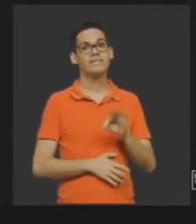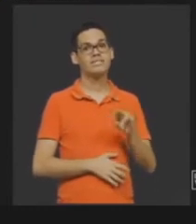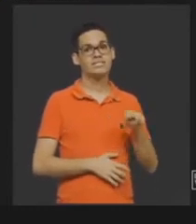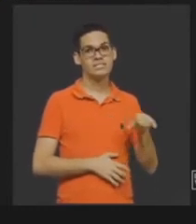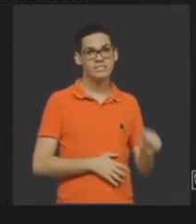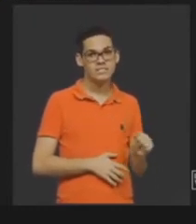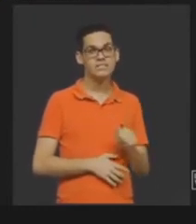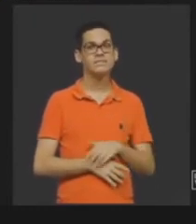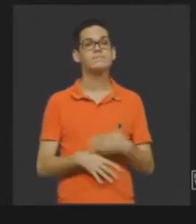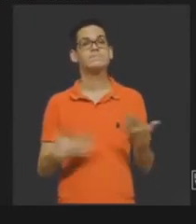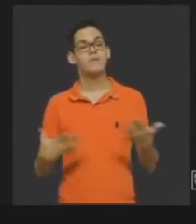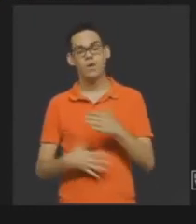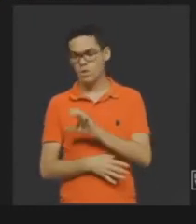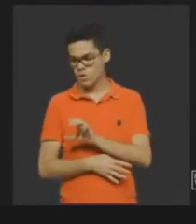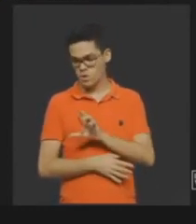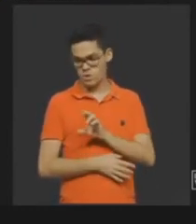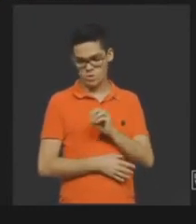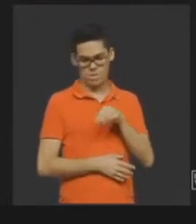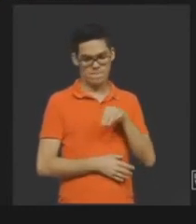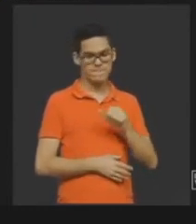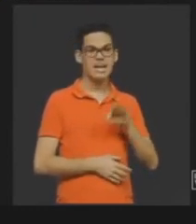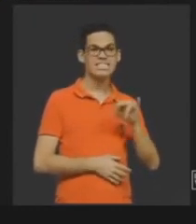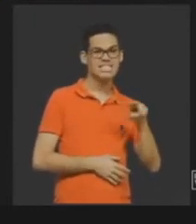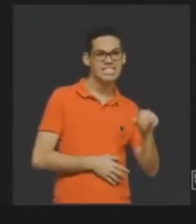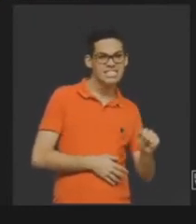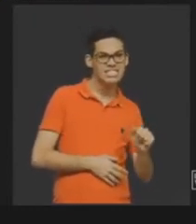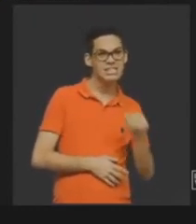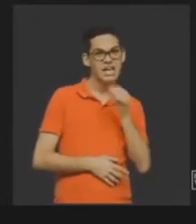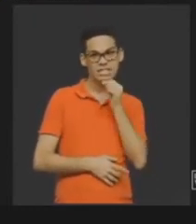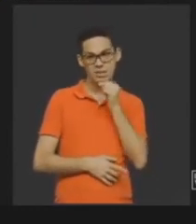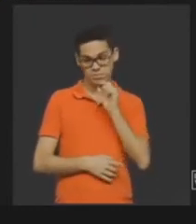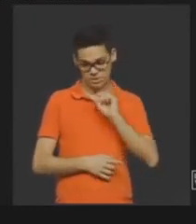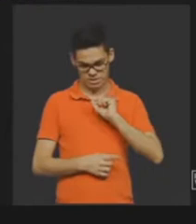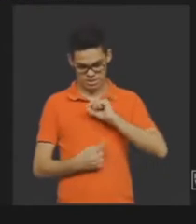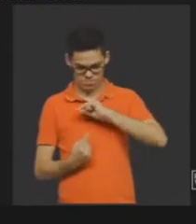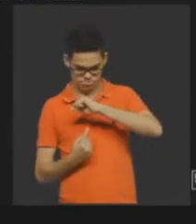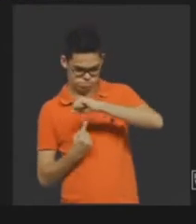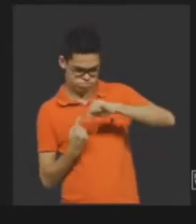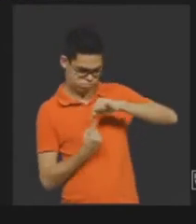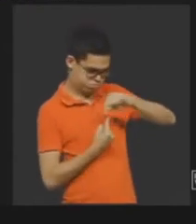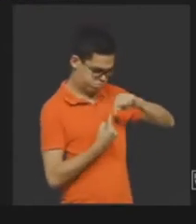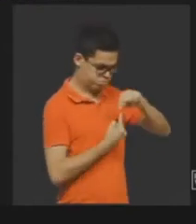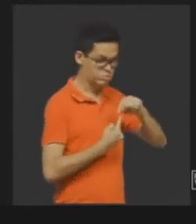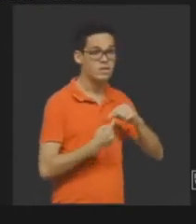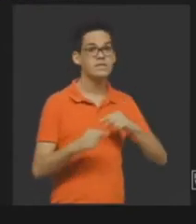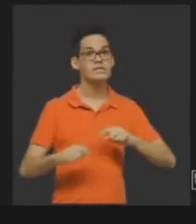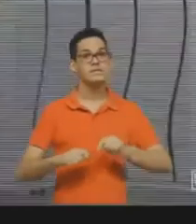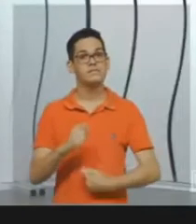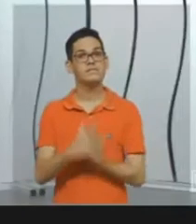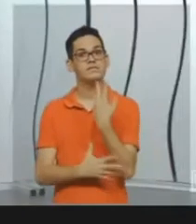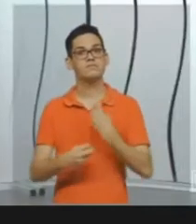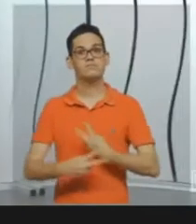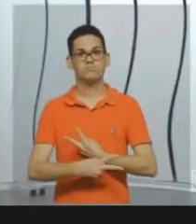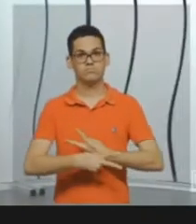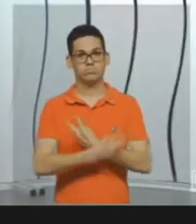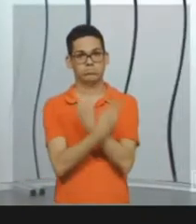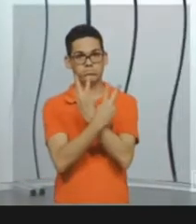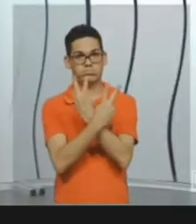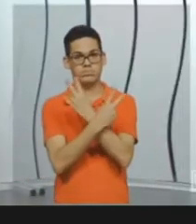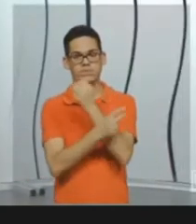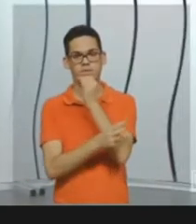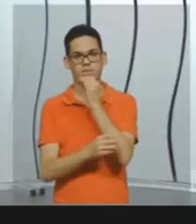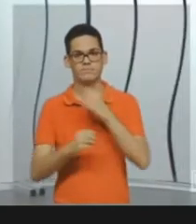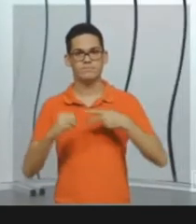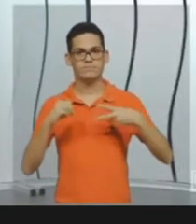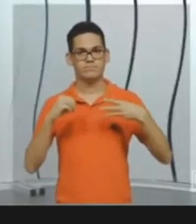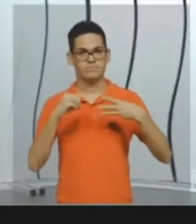de divisão celular, essa cromatina, ela dobra-se ou enrola-se sobre si mesma, formando os cromossomos. Então lá dentro do núcleo da nossa